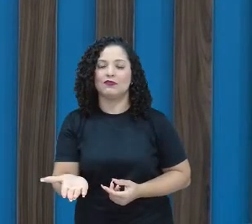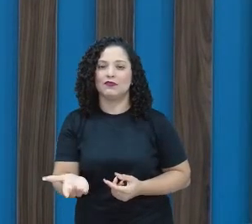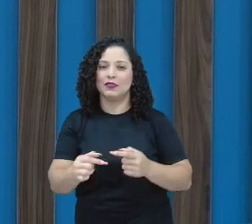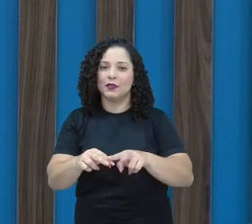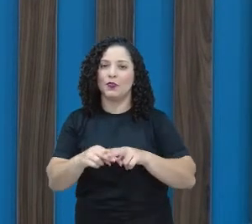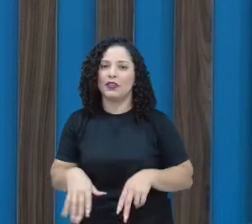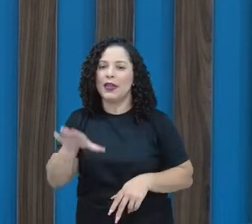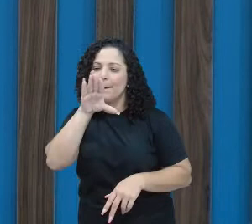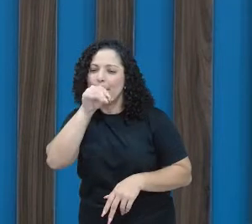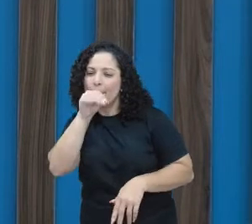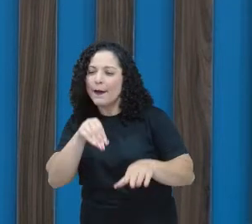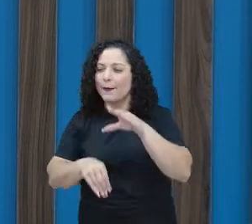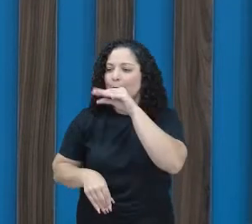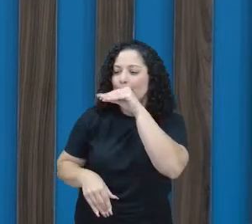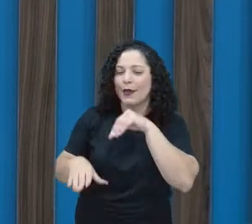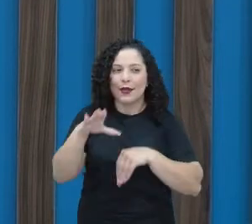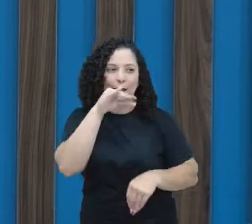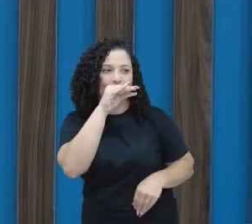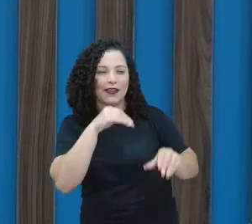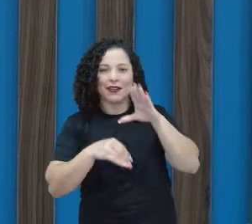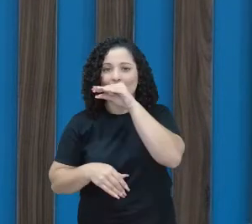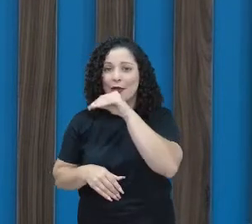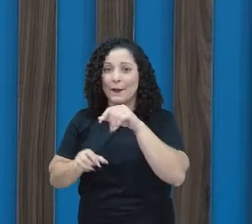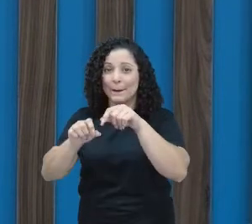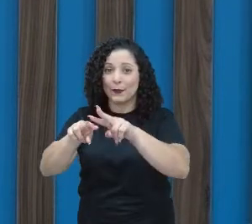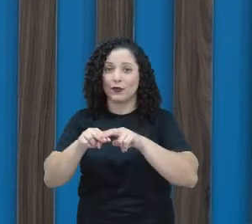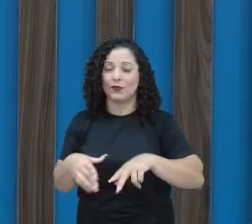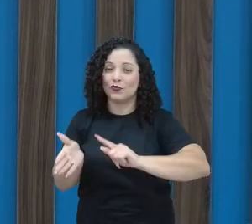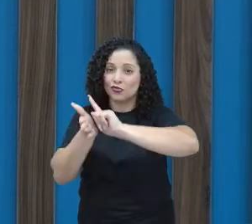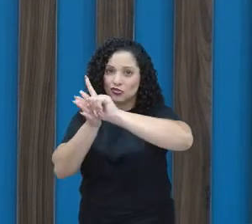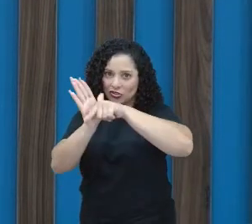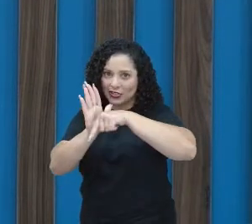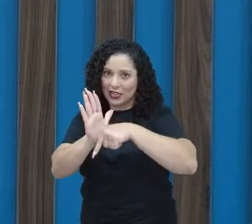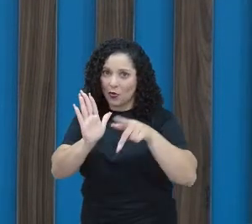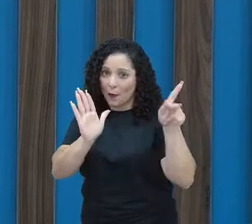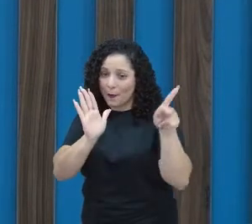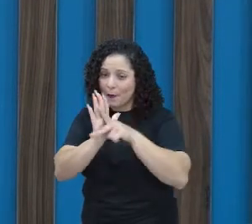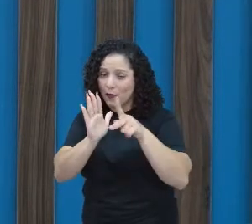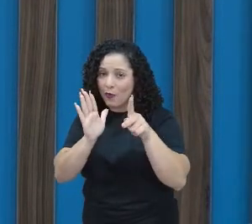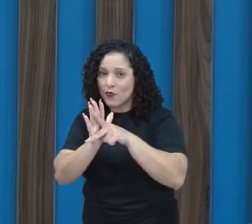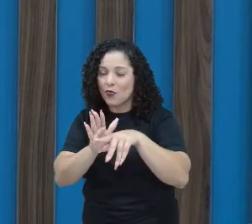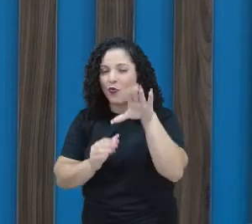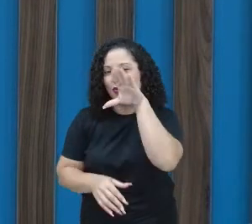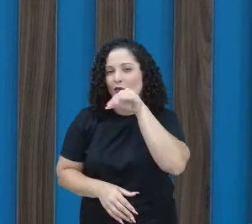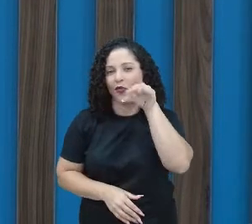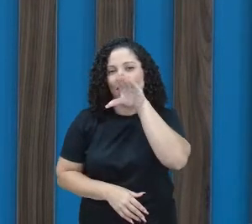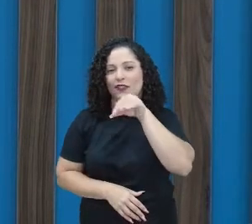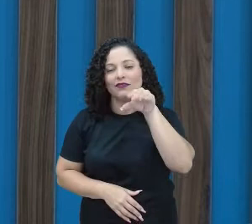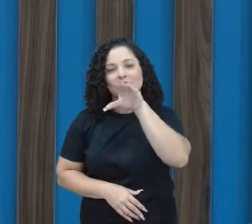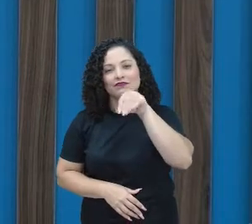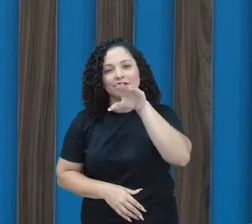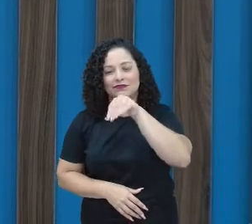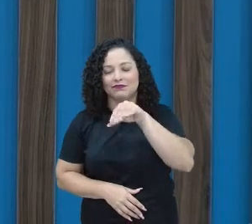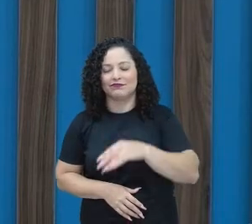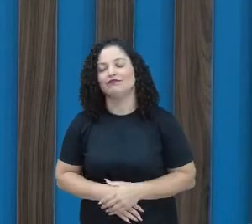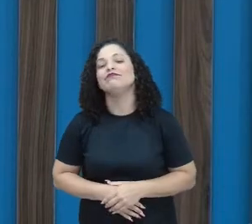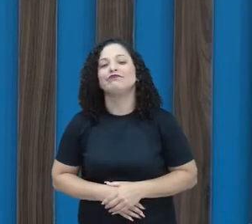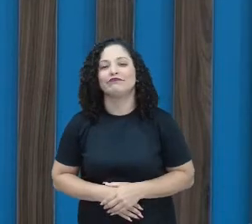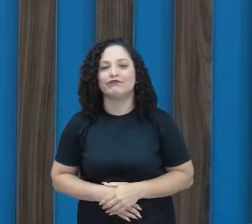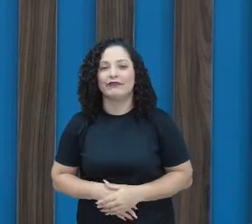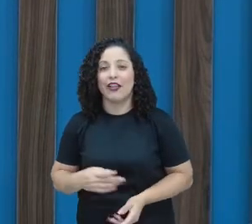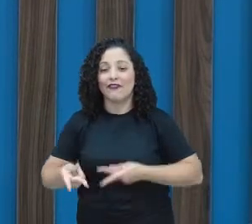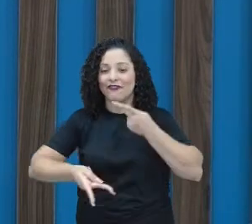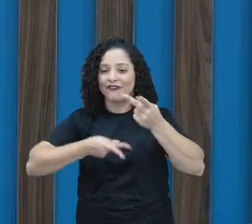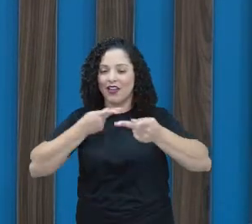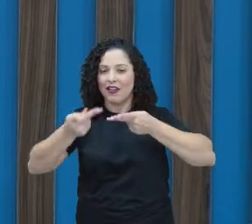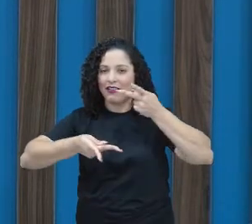boca a boca, né? Já que você disse que a anedota ela é um gênero muito que é usado mais oralmente, né? Mais na fala,